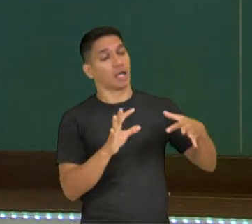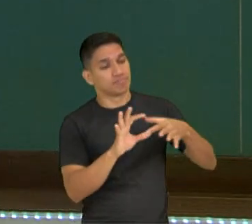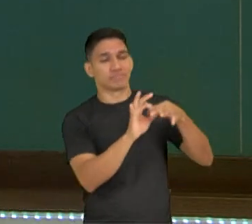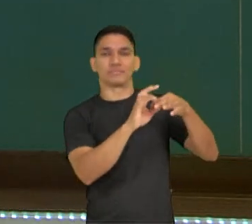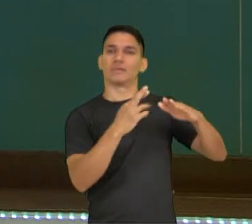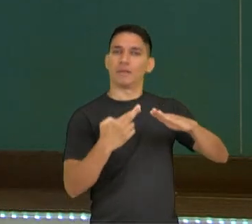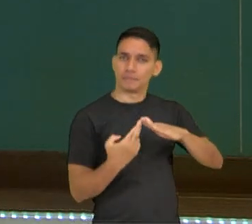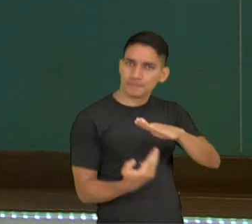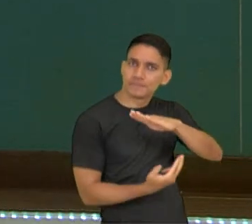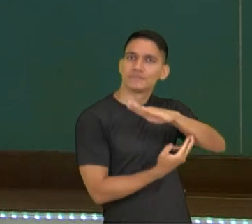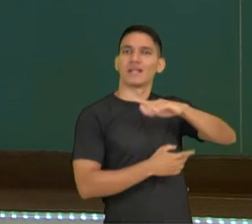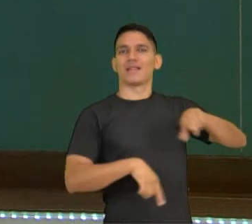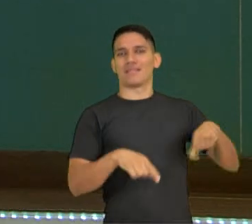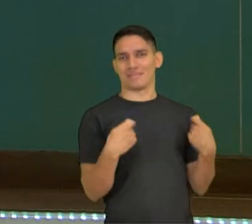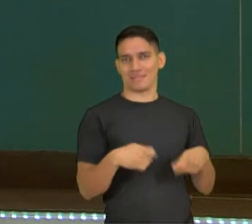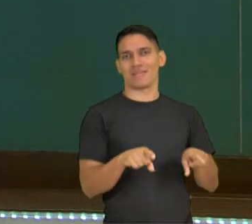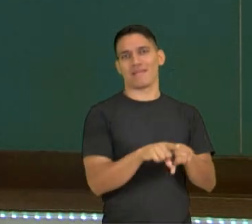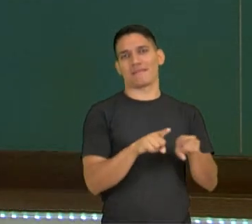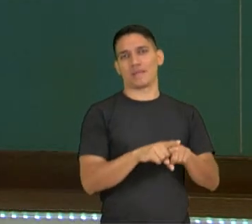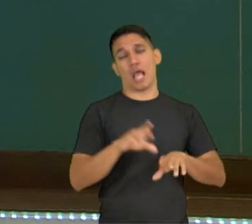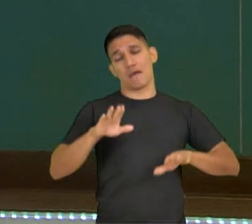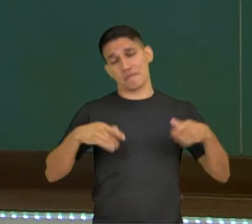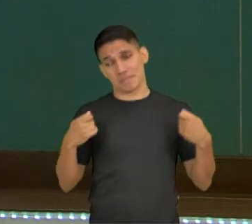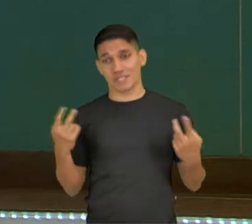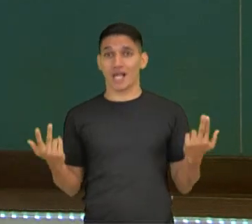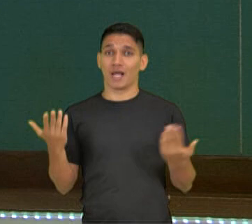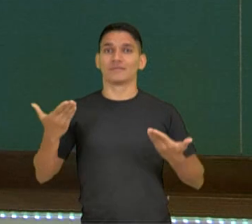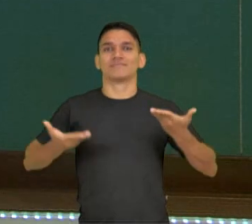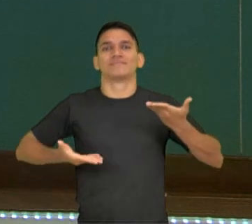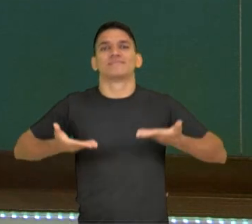saber utilizar as duas formas, tá?